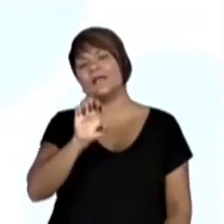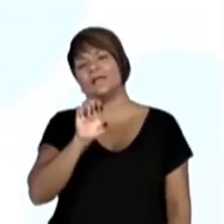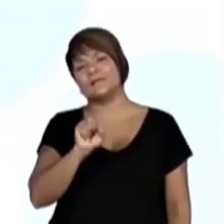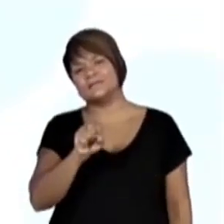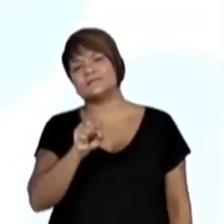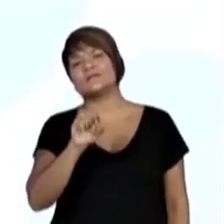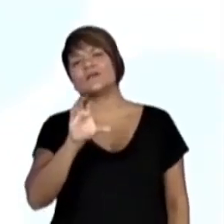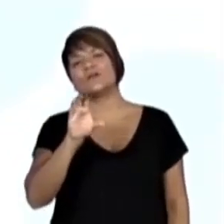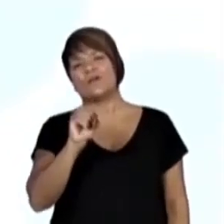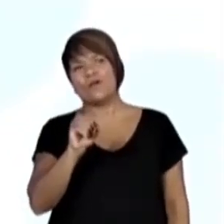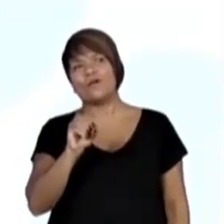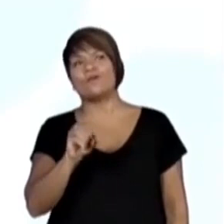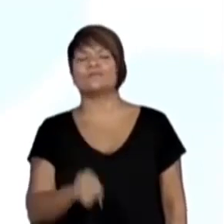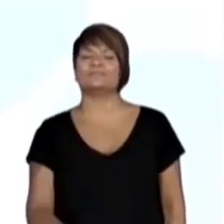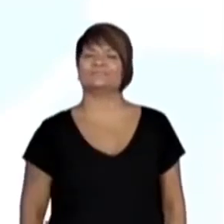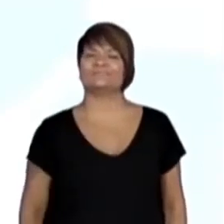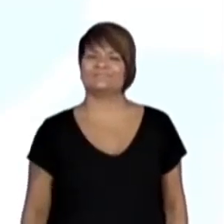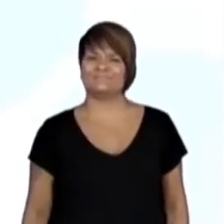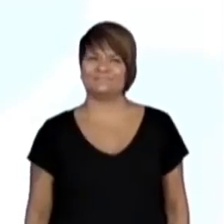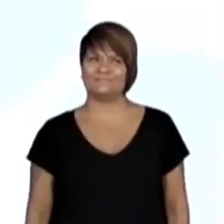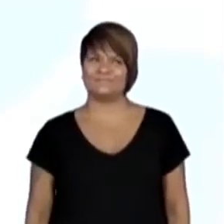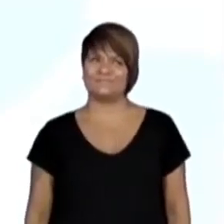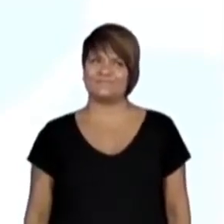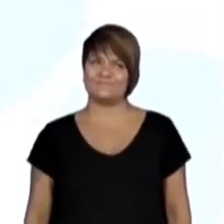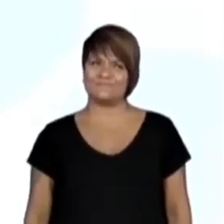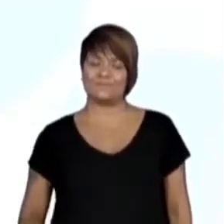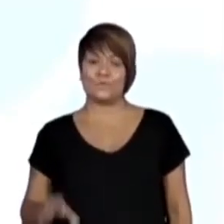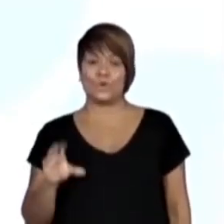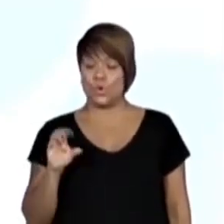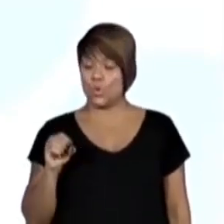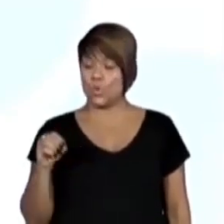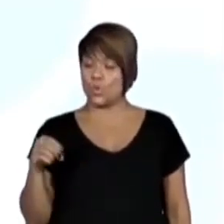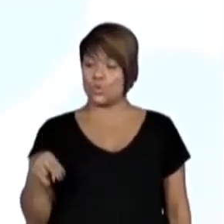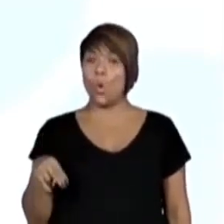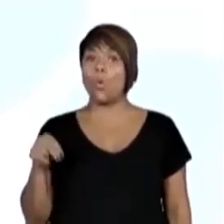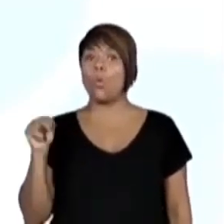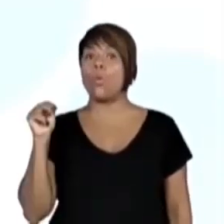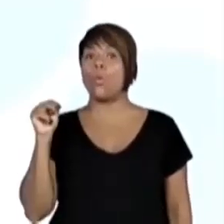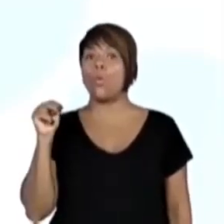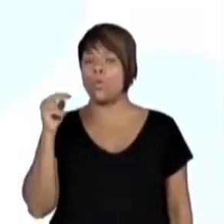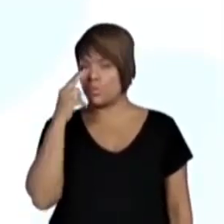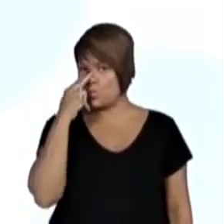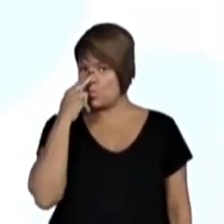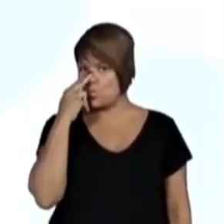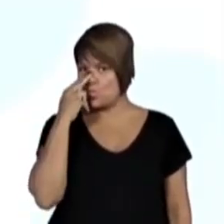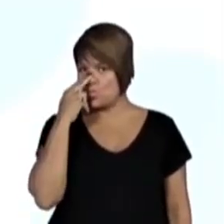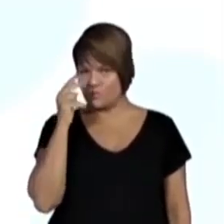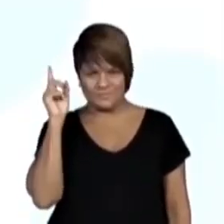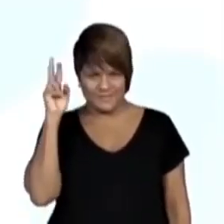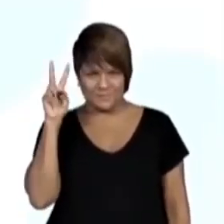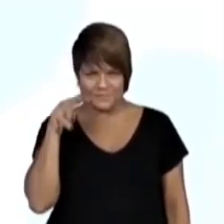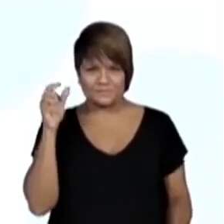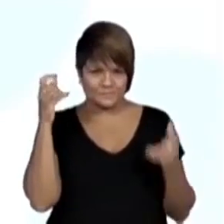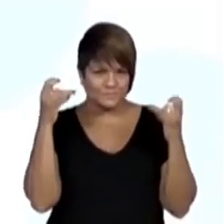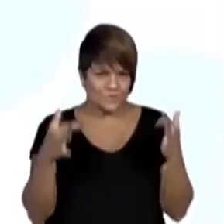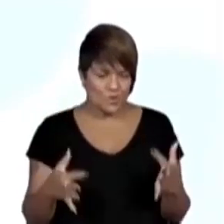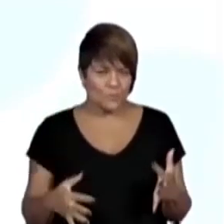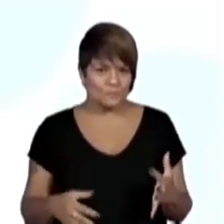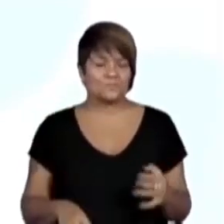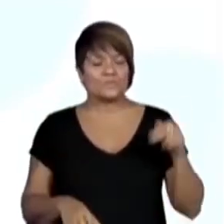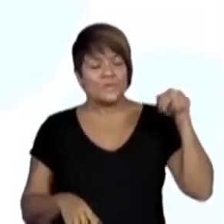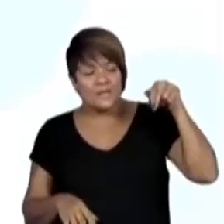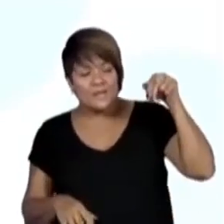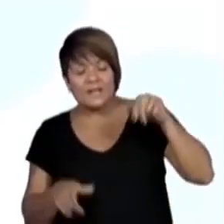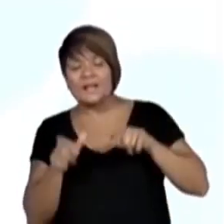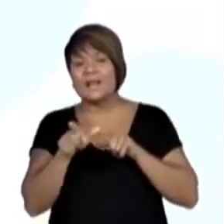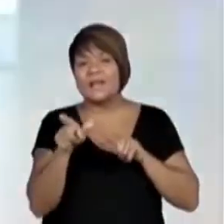professora? Isso mesmo. E aí, esse com, isso daí o aluno sempre tem que prestar atenção, porque é uma letrinha que